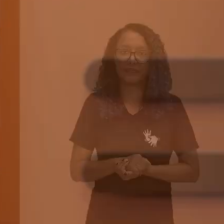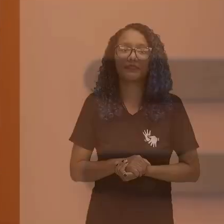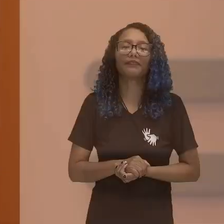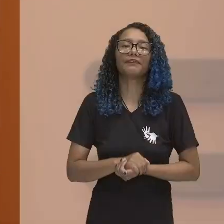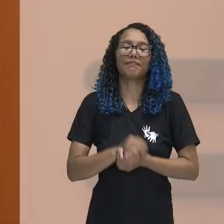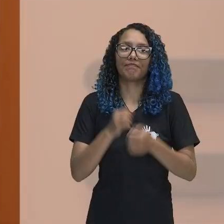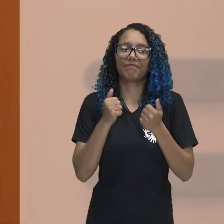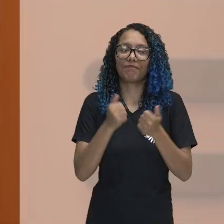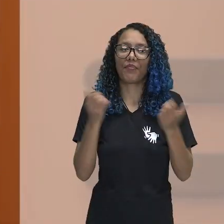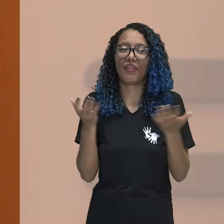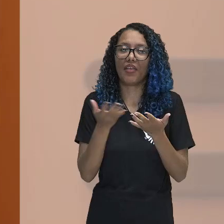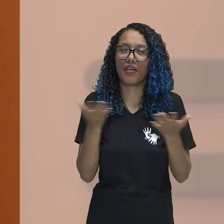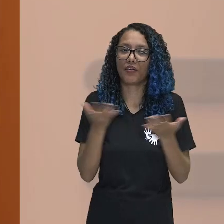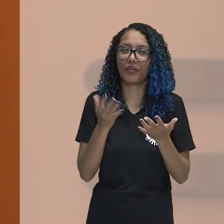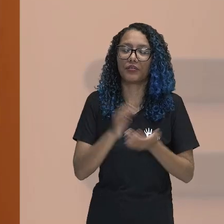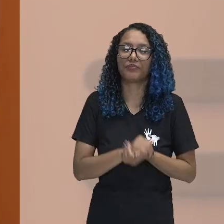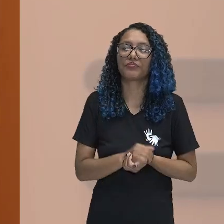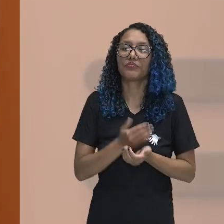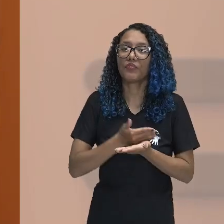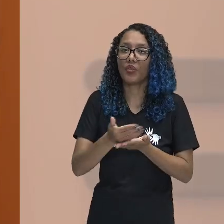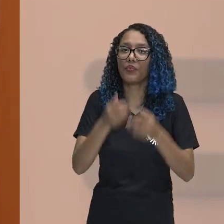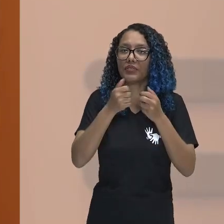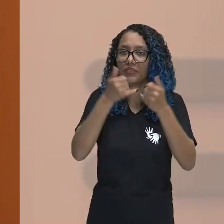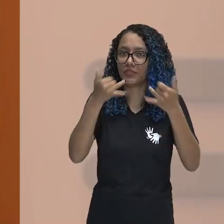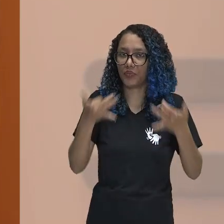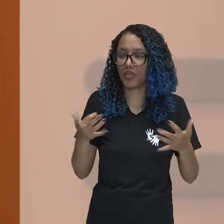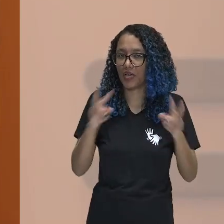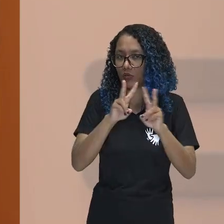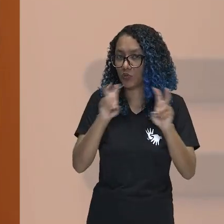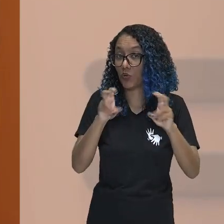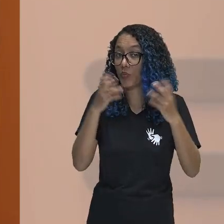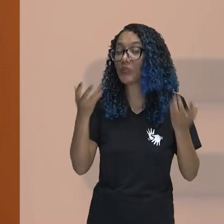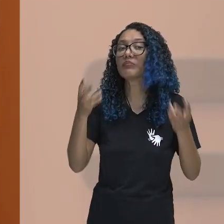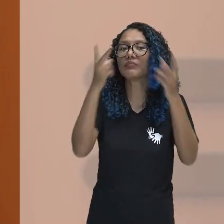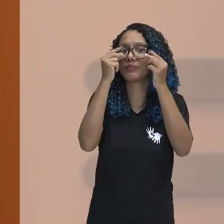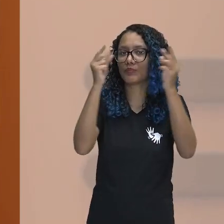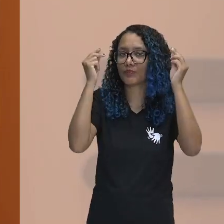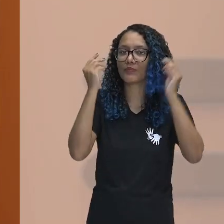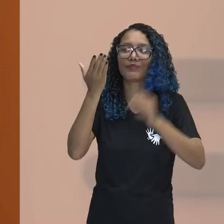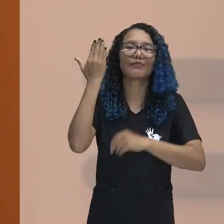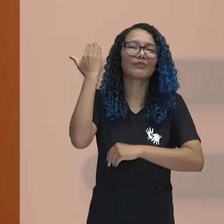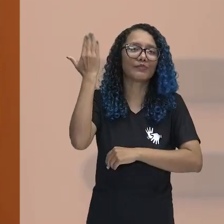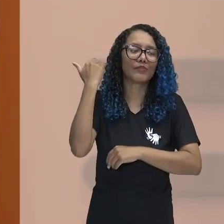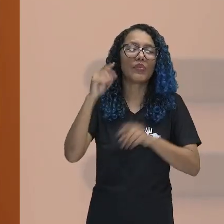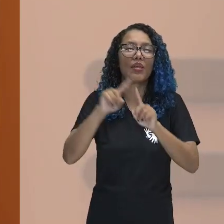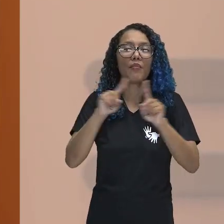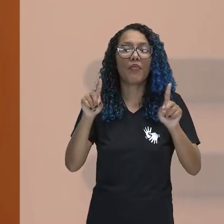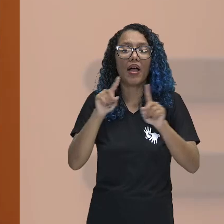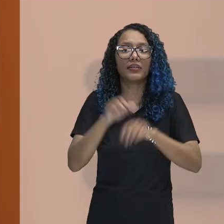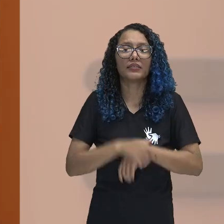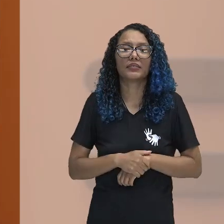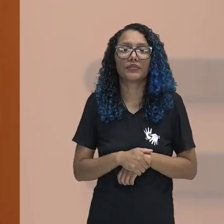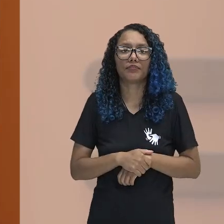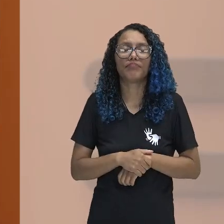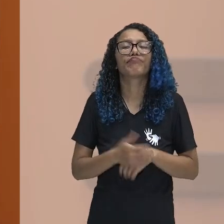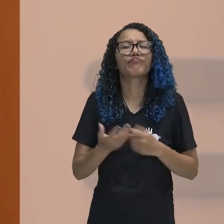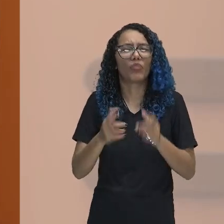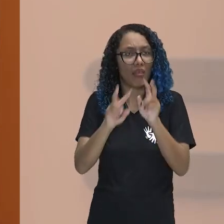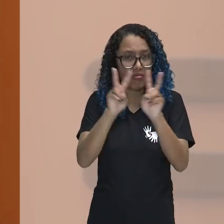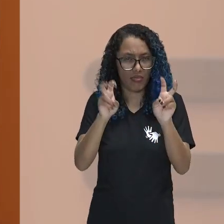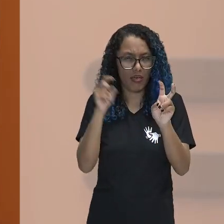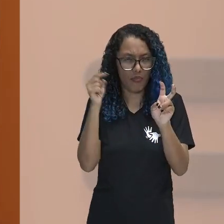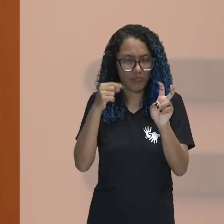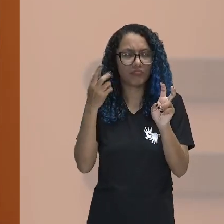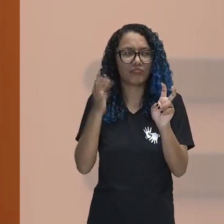Falaremos então a partir de agora sobre a Grécia Antiga, mas antes de mais nada, quando falamos sobre Grécia Antiga,